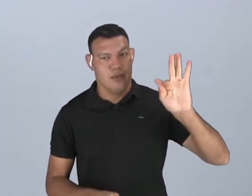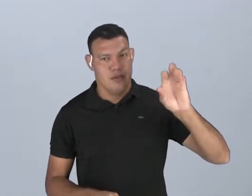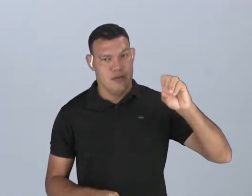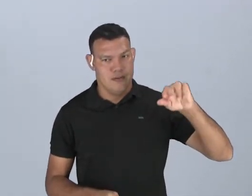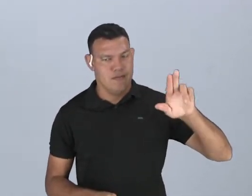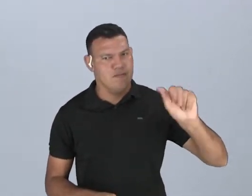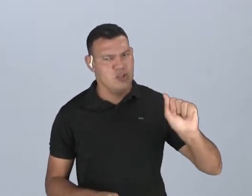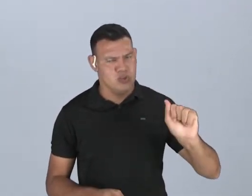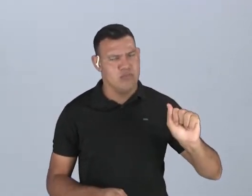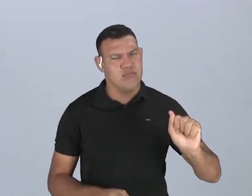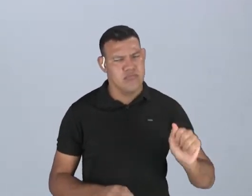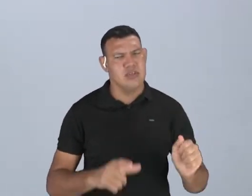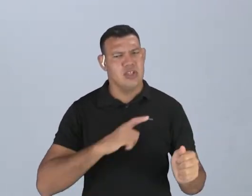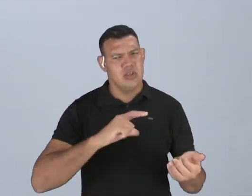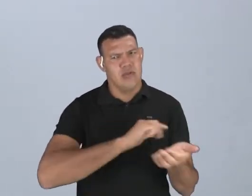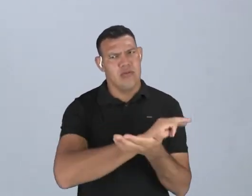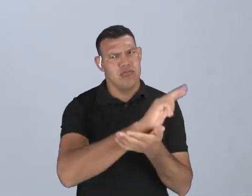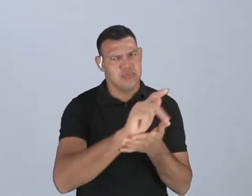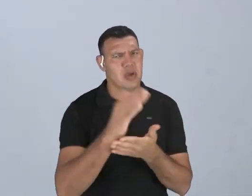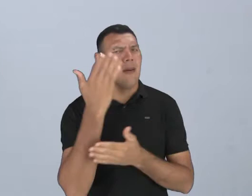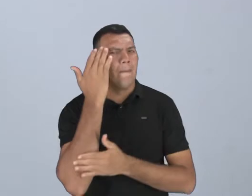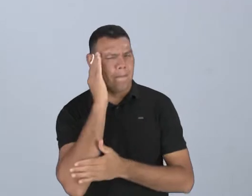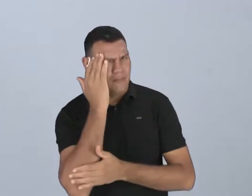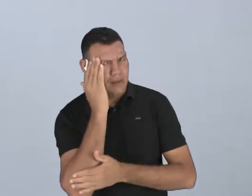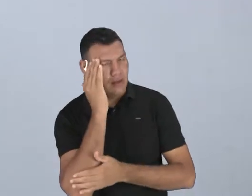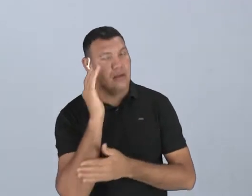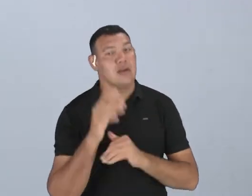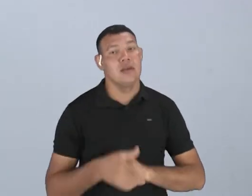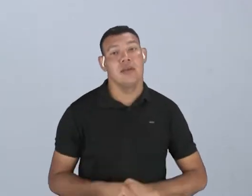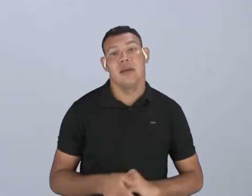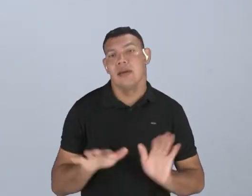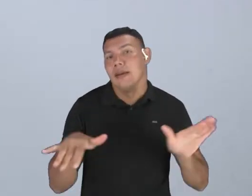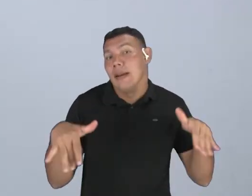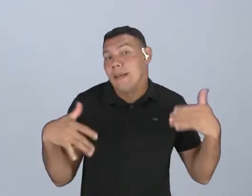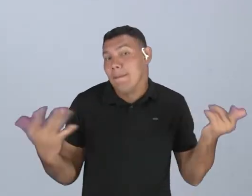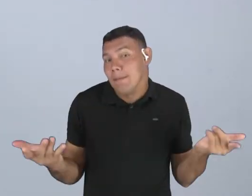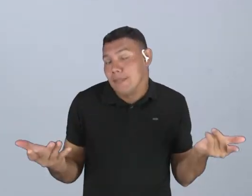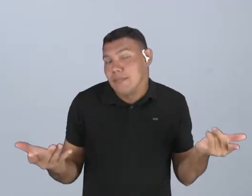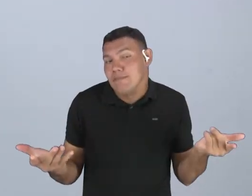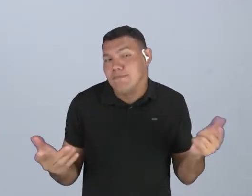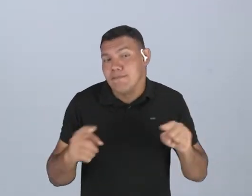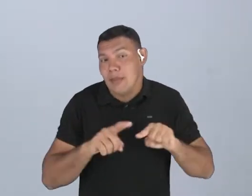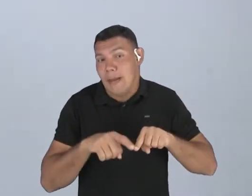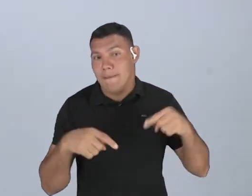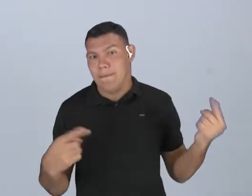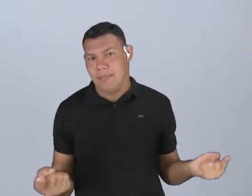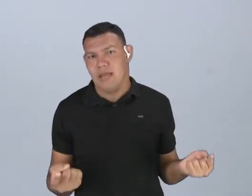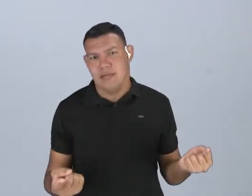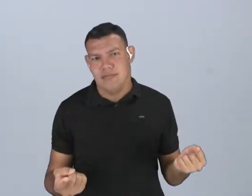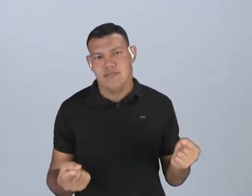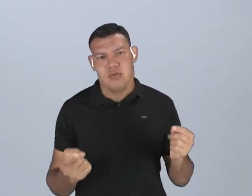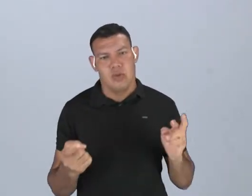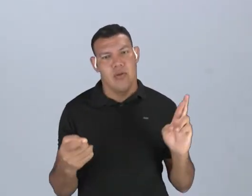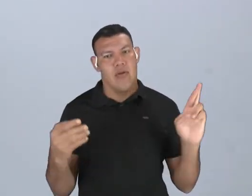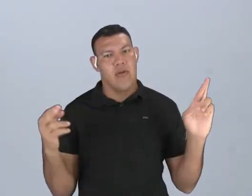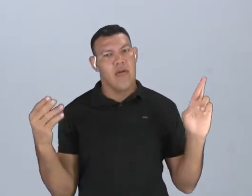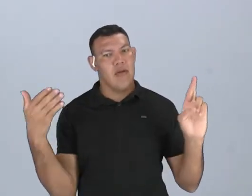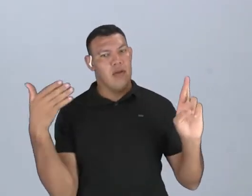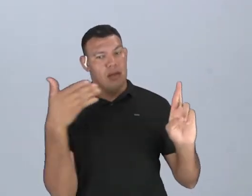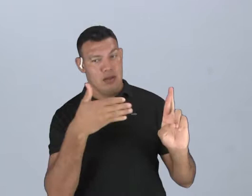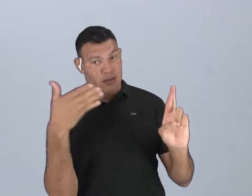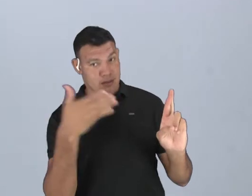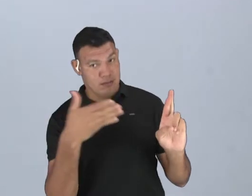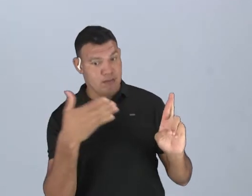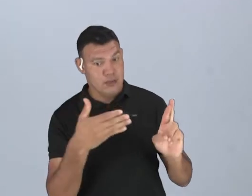entendimentos. Vamos aqui. Mas, quando nos referimos à polifonia no texto, ou